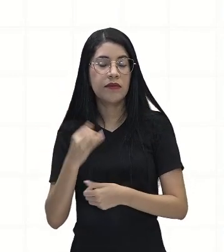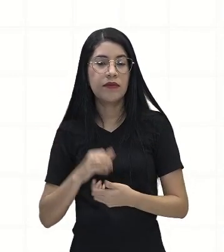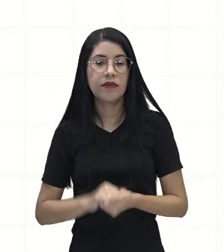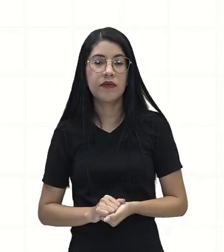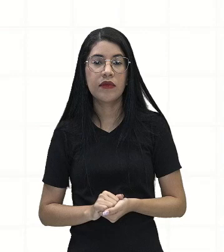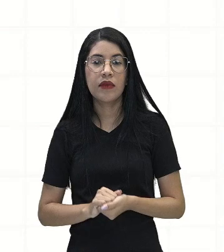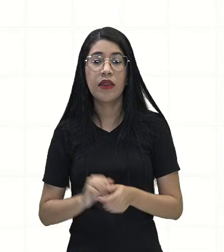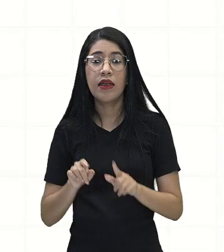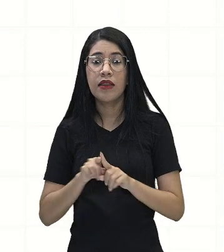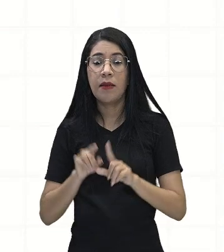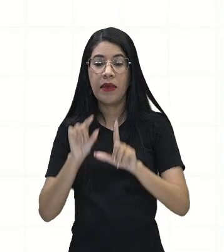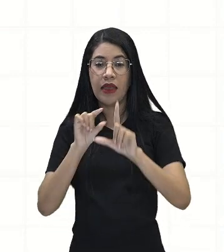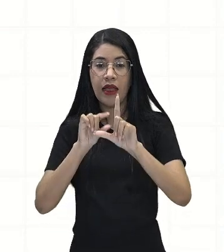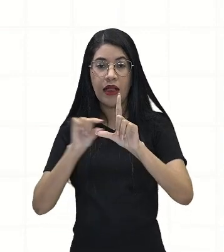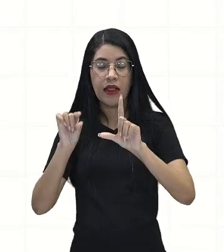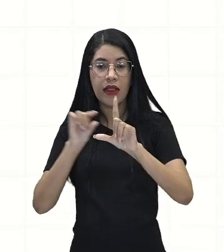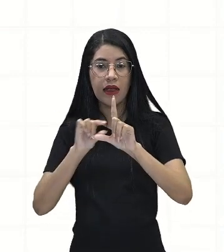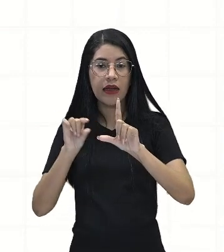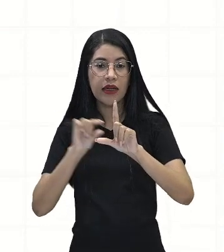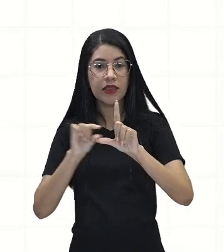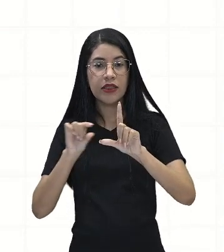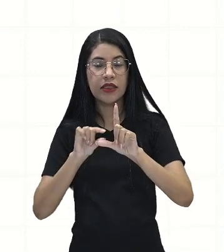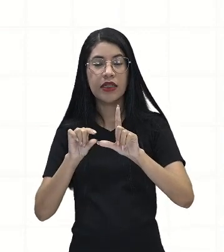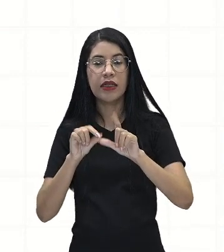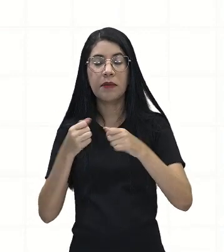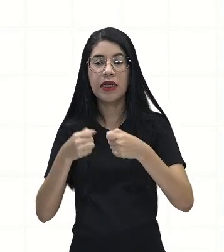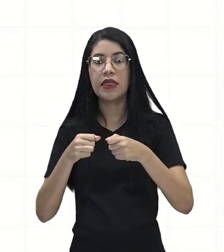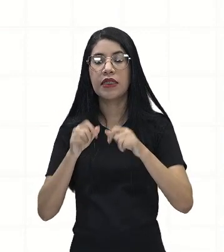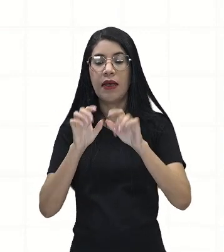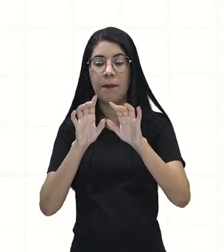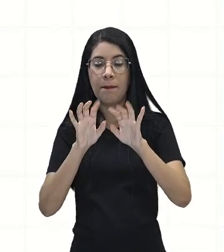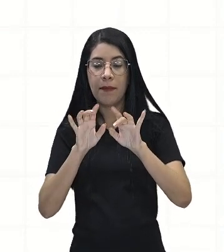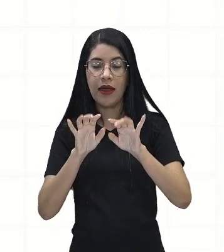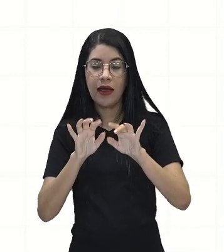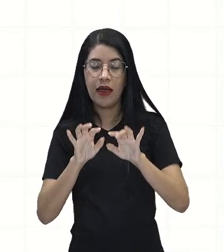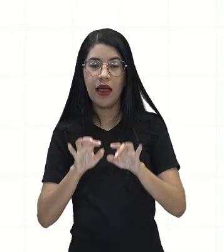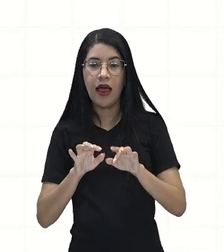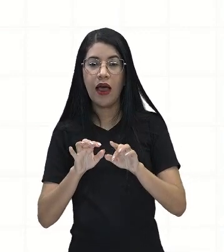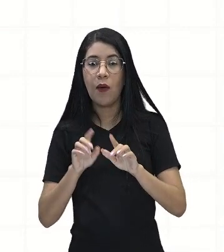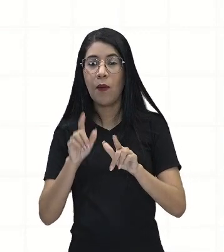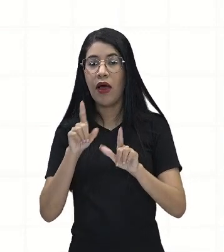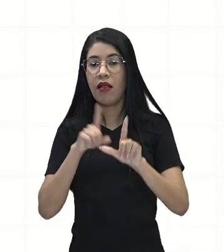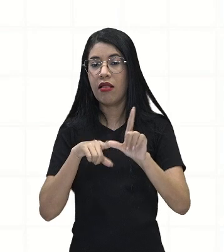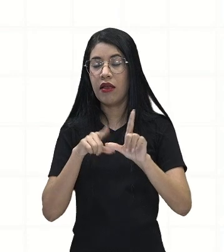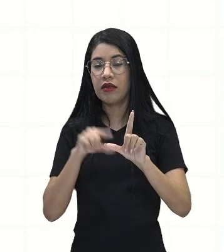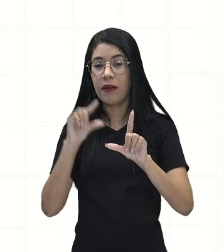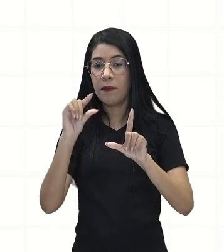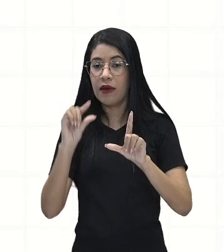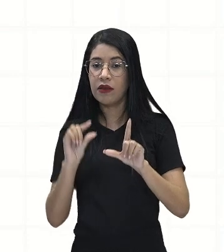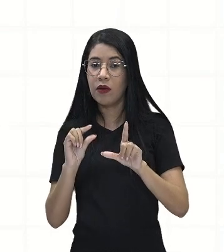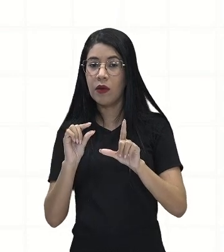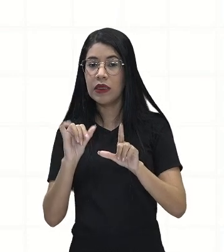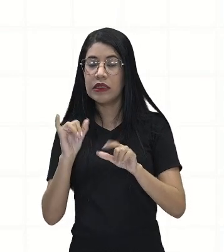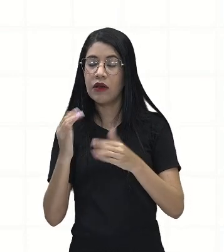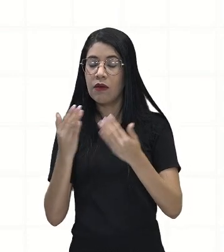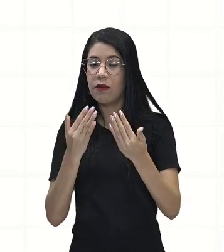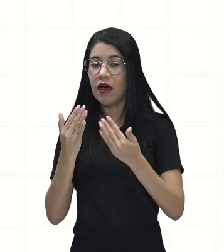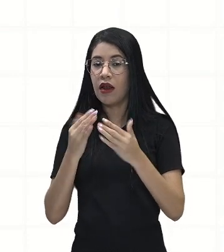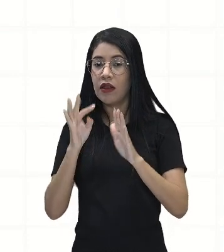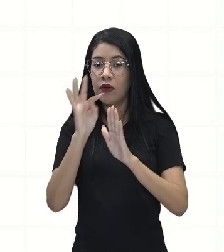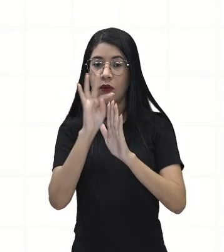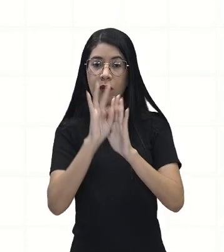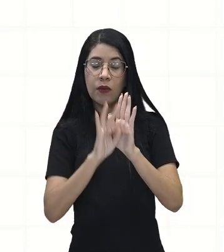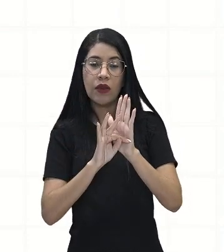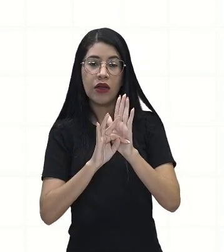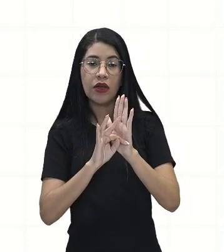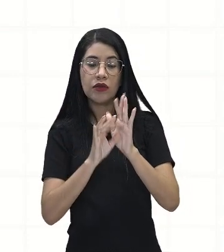a sua legenda, ele deve ser digitado em tamanho menor também do que aquele que é usado no corpo